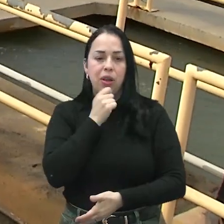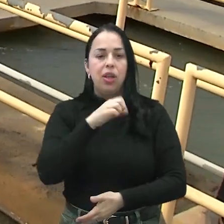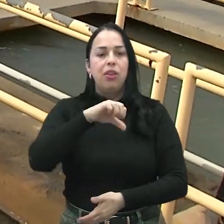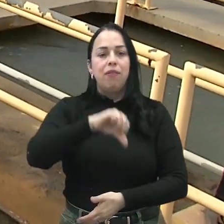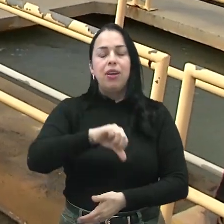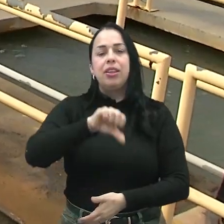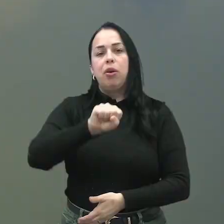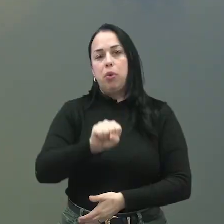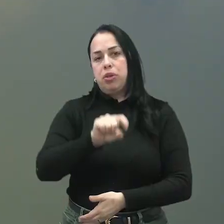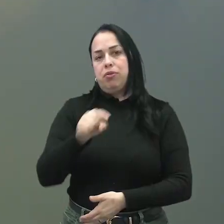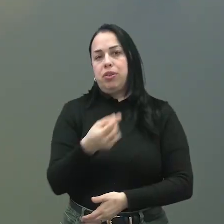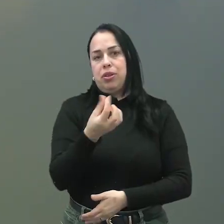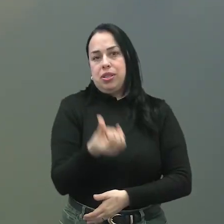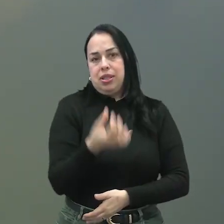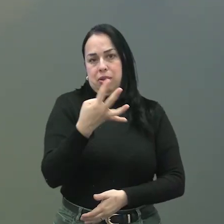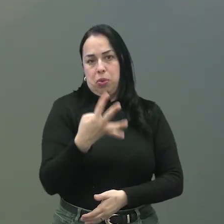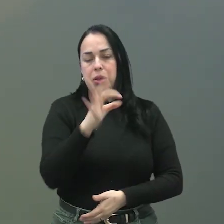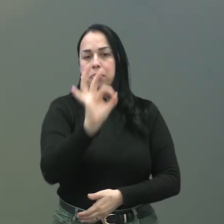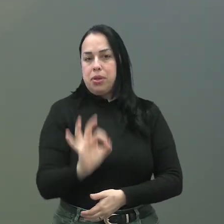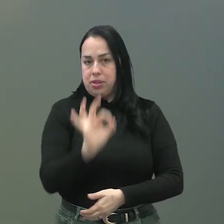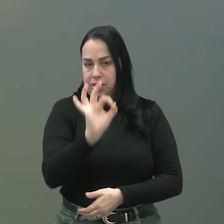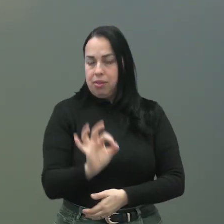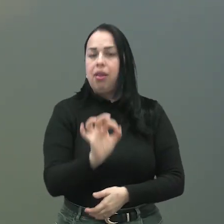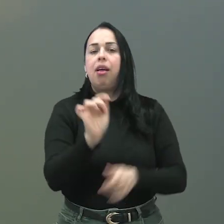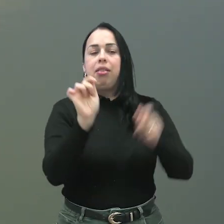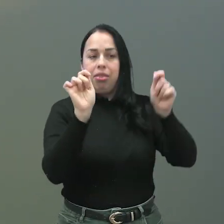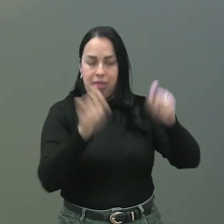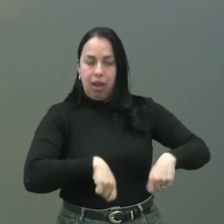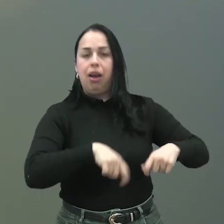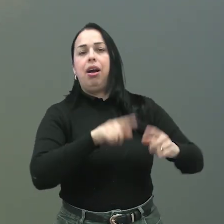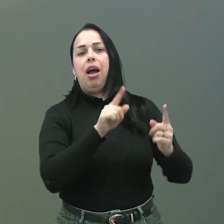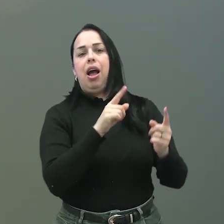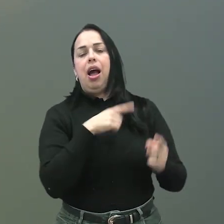98,64% da população tem atendimento de água e